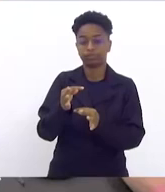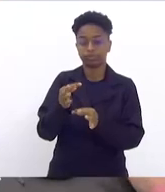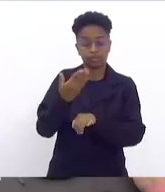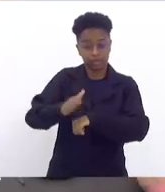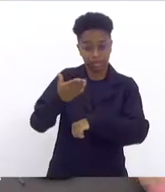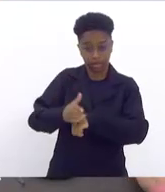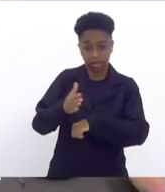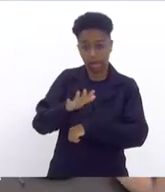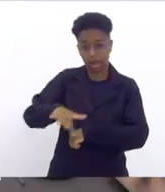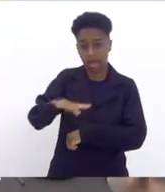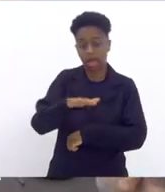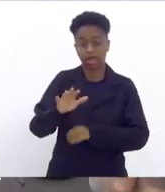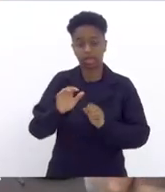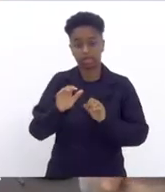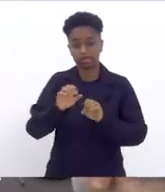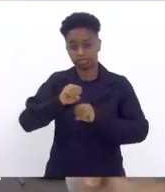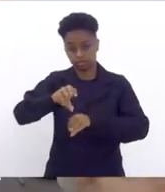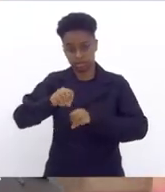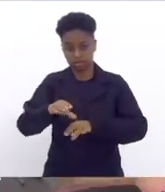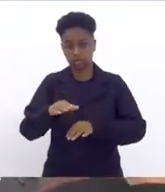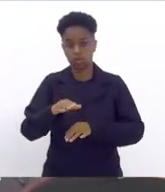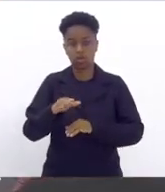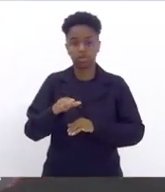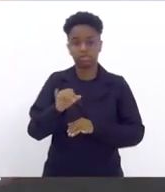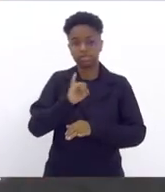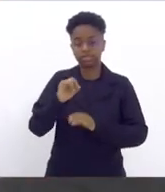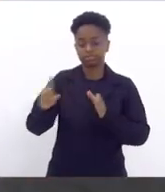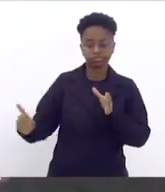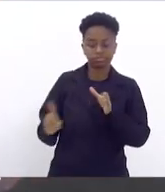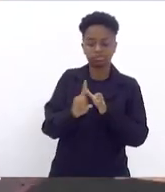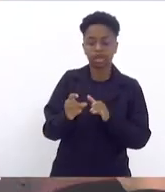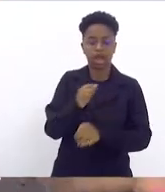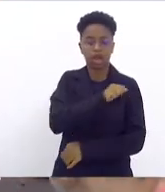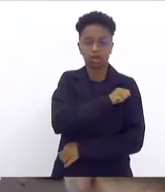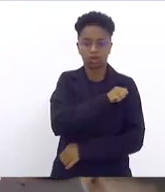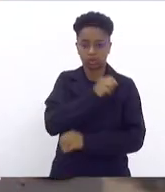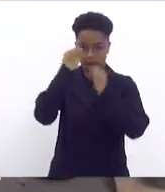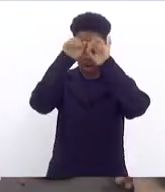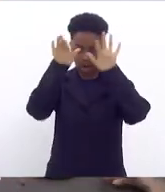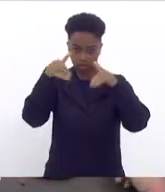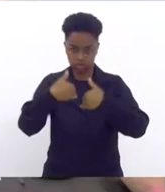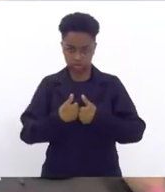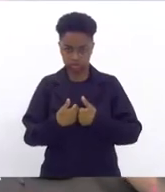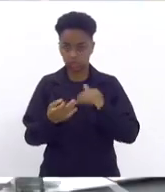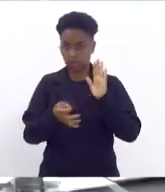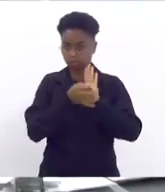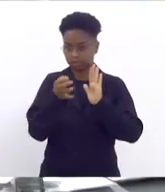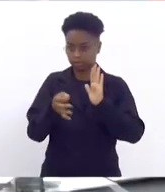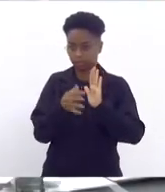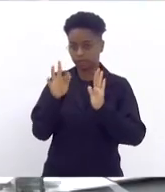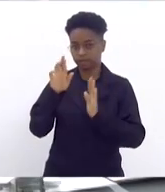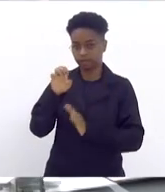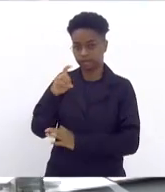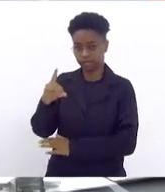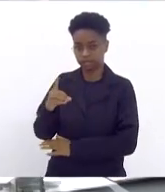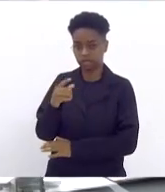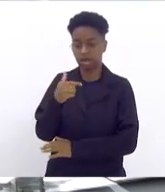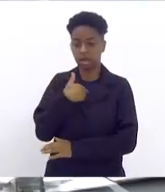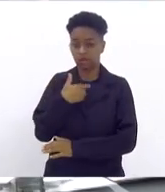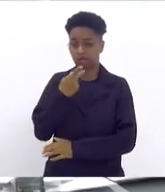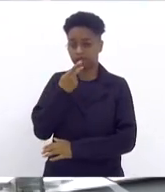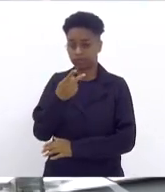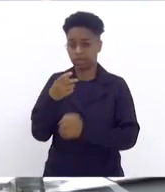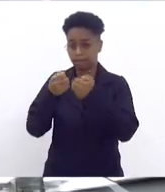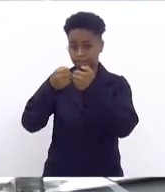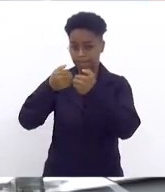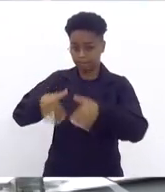de alunos com TEA, transtorno do espectro autista. Para aparecer, deputado Fred Pacheco. Aparecer, presidente, é pela